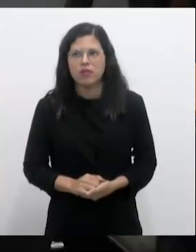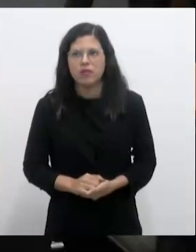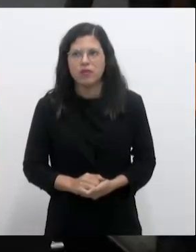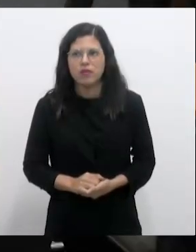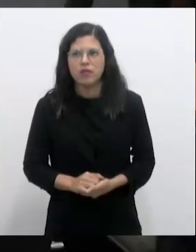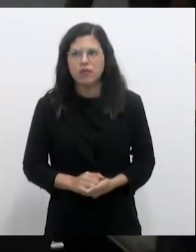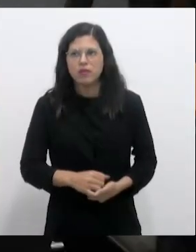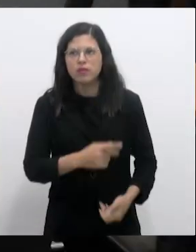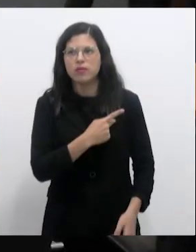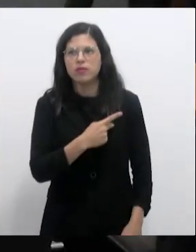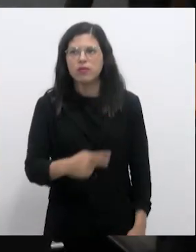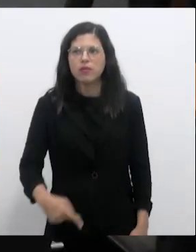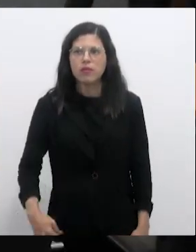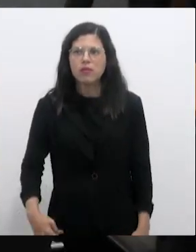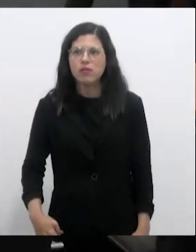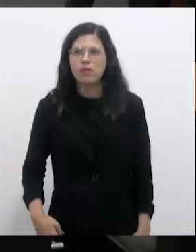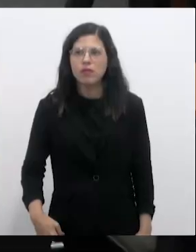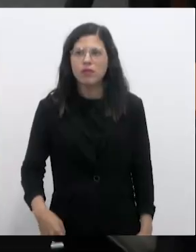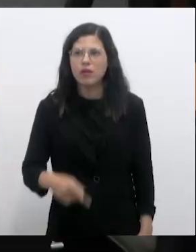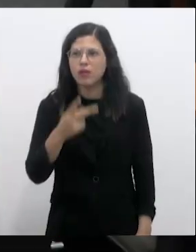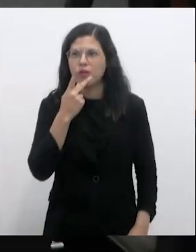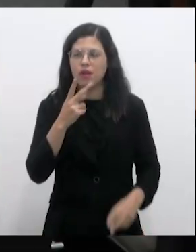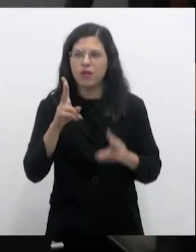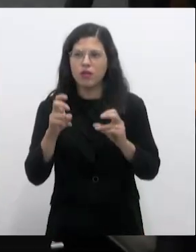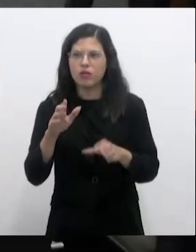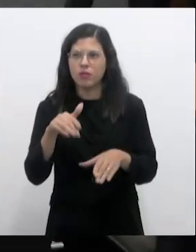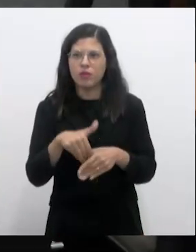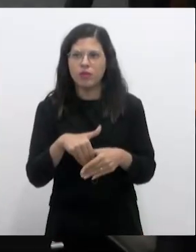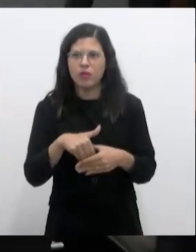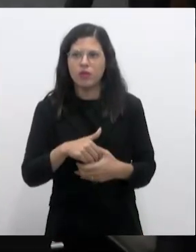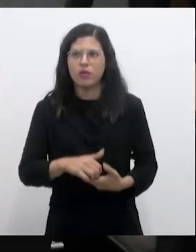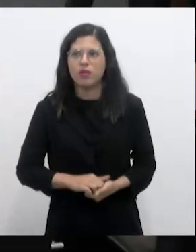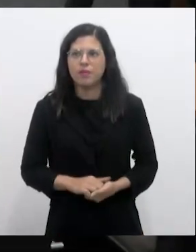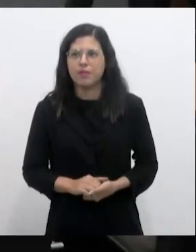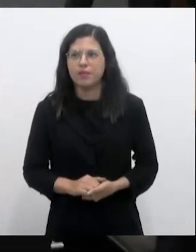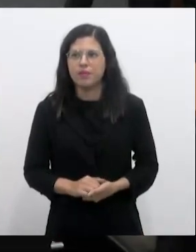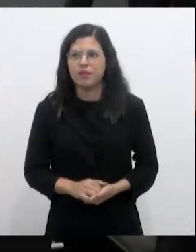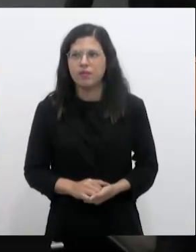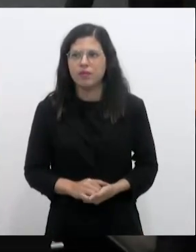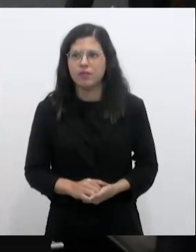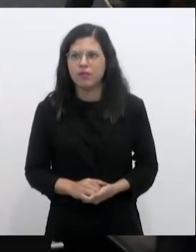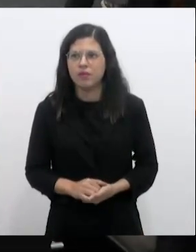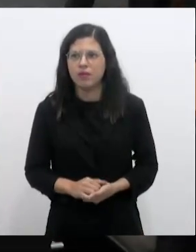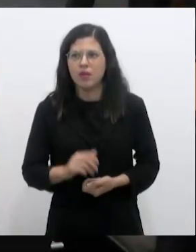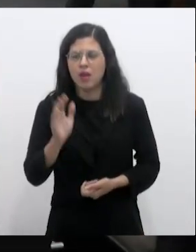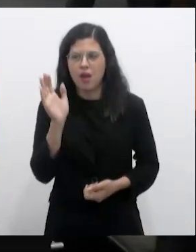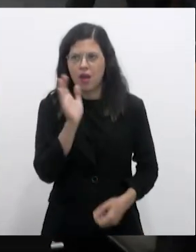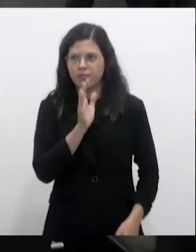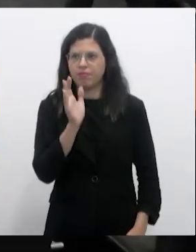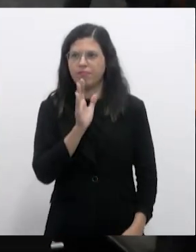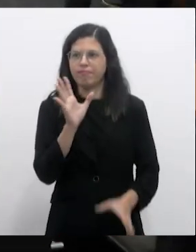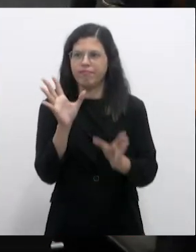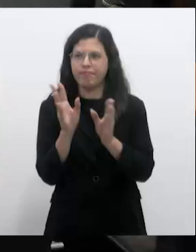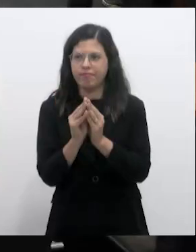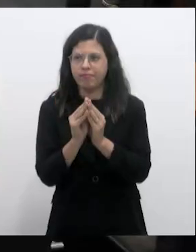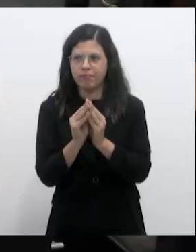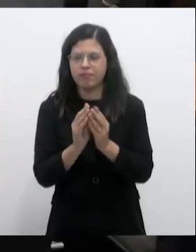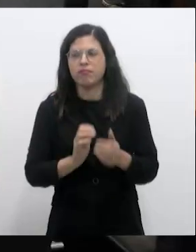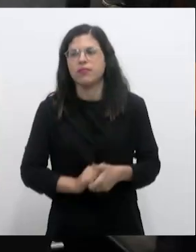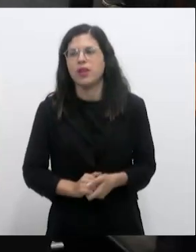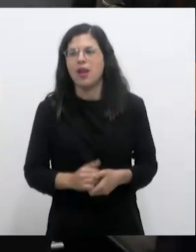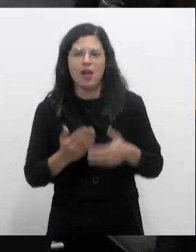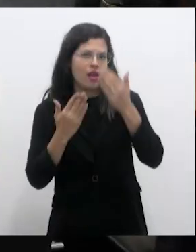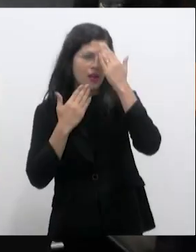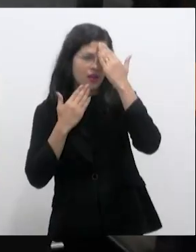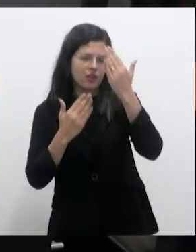Presidente, para a declaração de voto. Bem brevemente, senhor presidente, agradecer